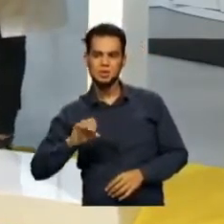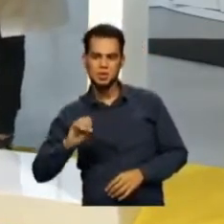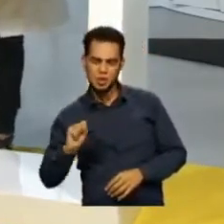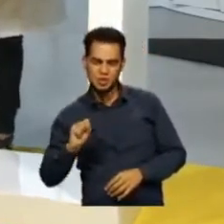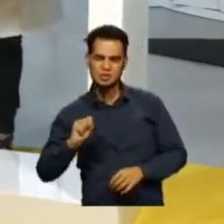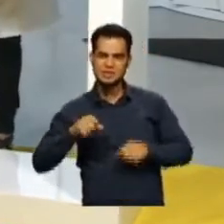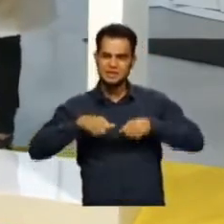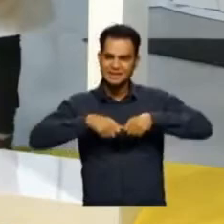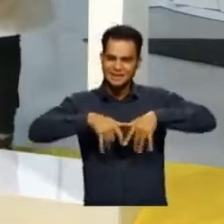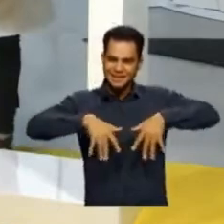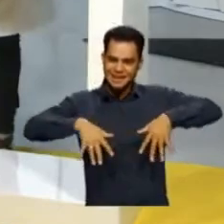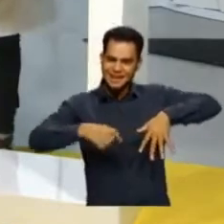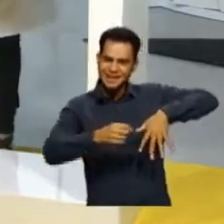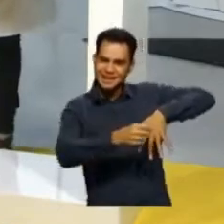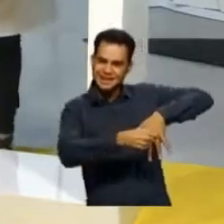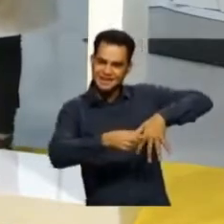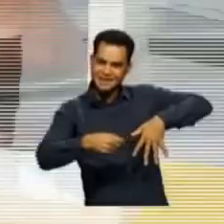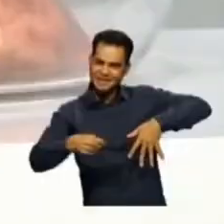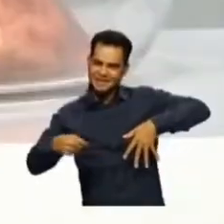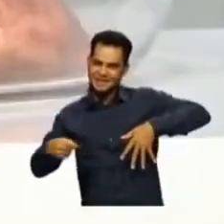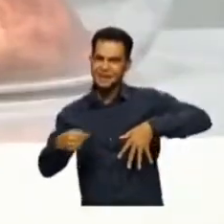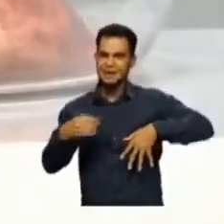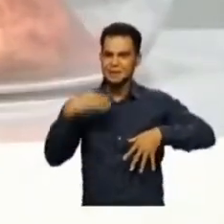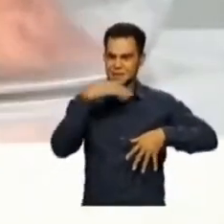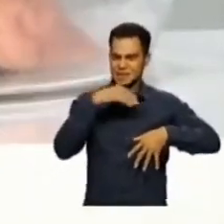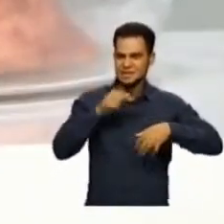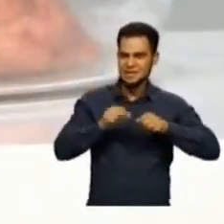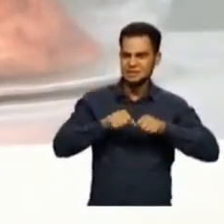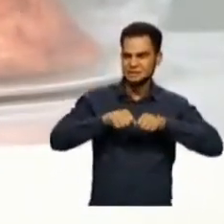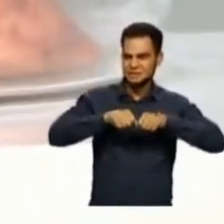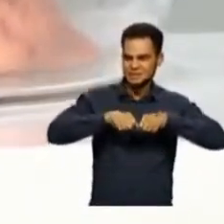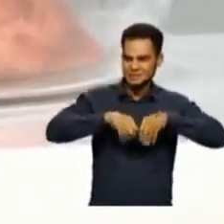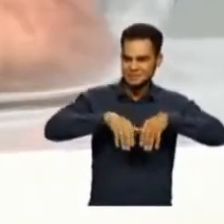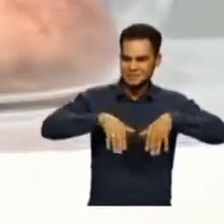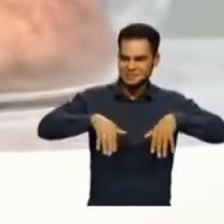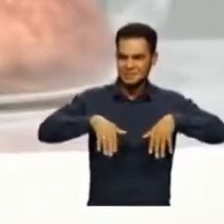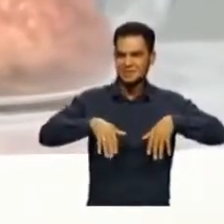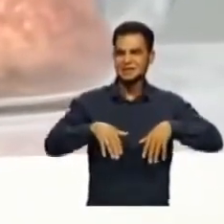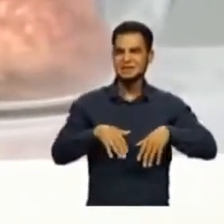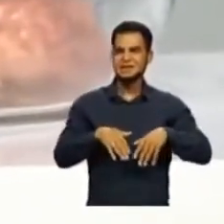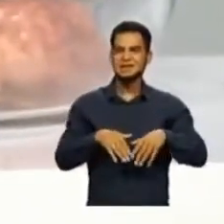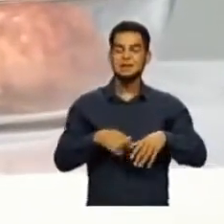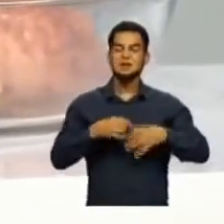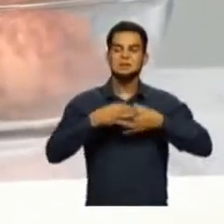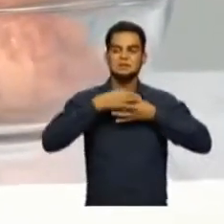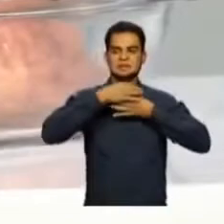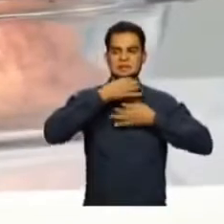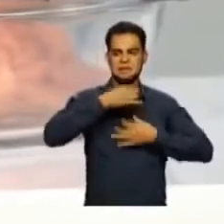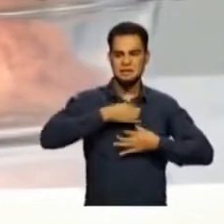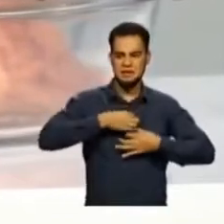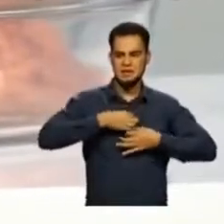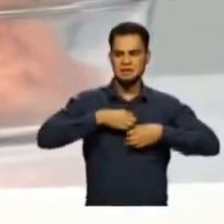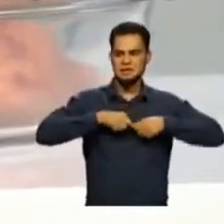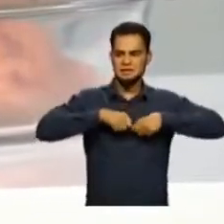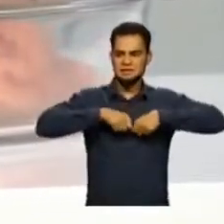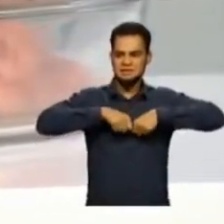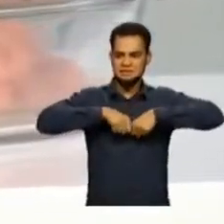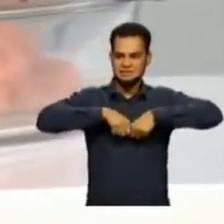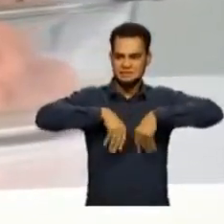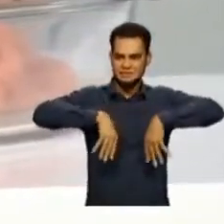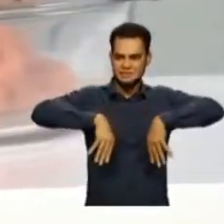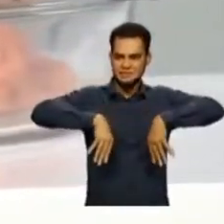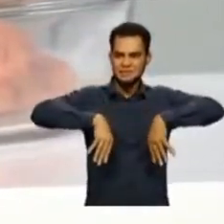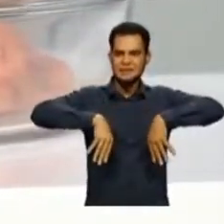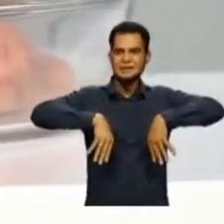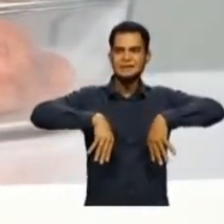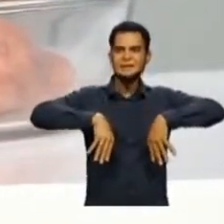Até os brônquios, você observa que são essas duas estruturas aqui, mais grossas. Aqui é a traqueia, essas estruturas mais grossas, os